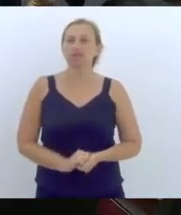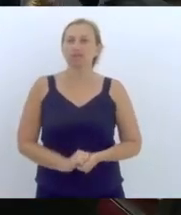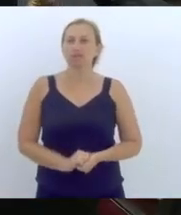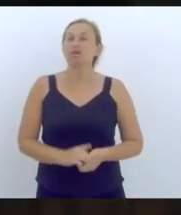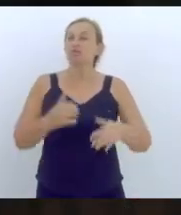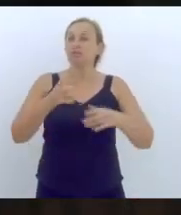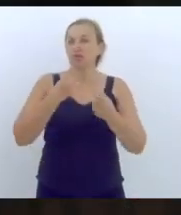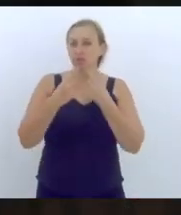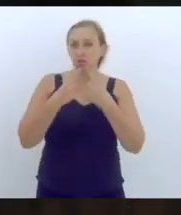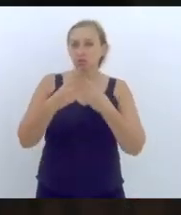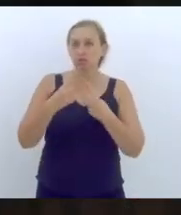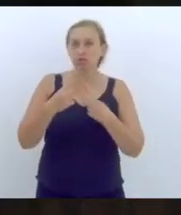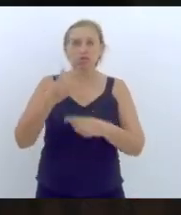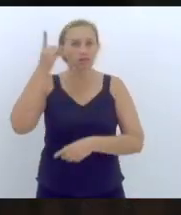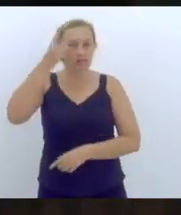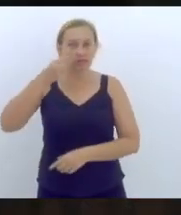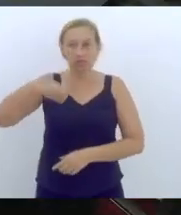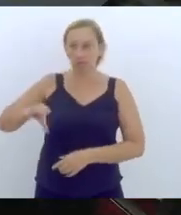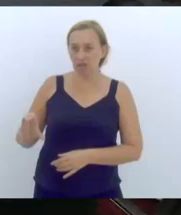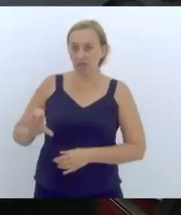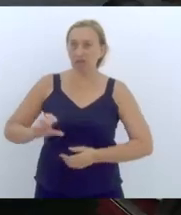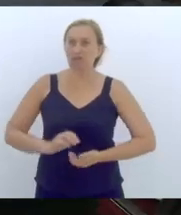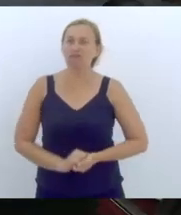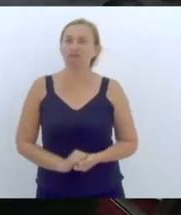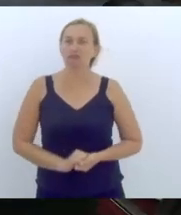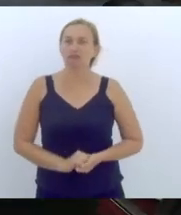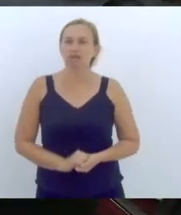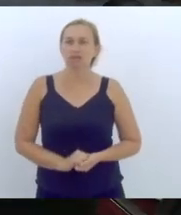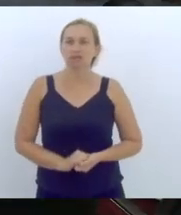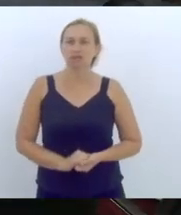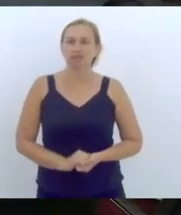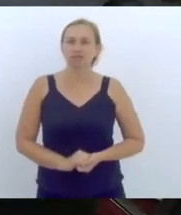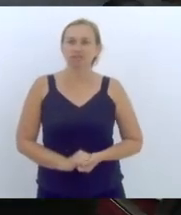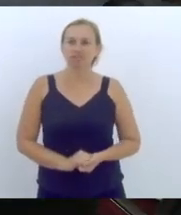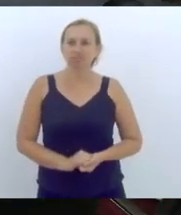Para discutir, deputado Carlos Mink.